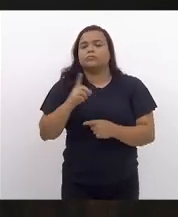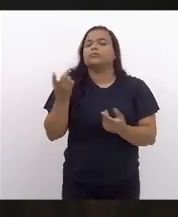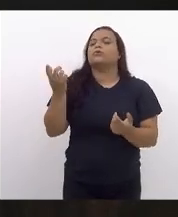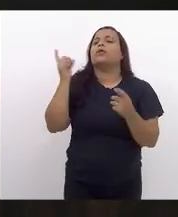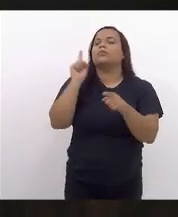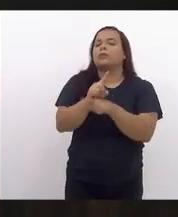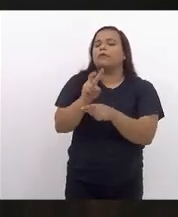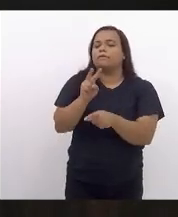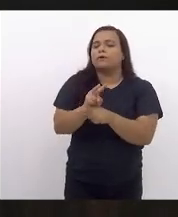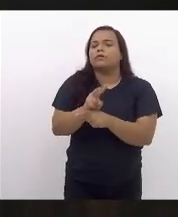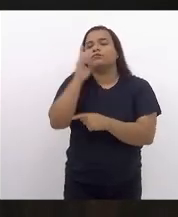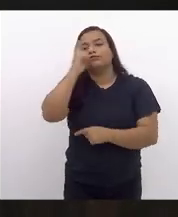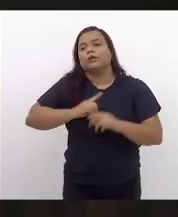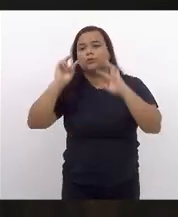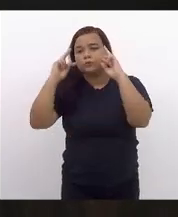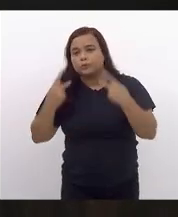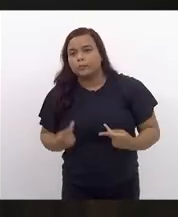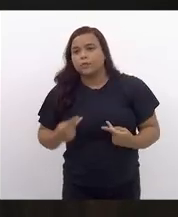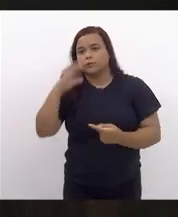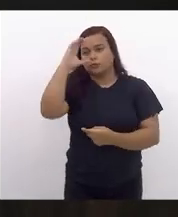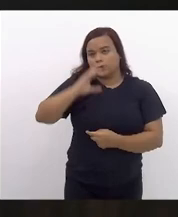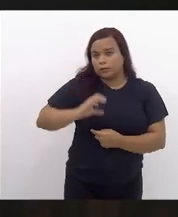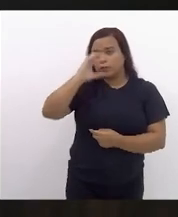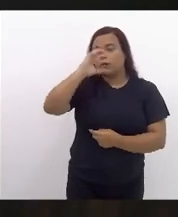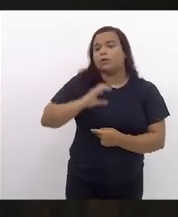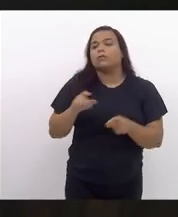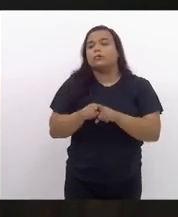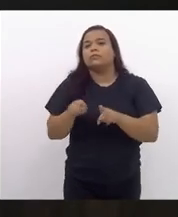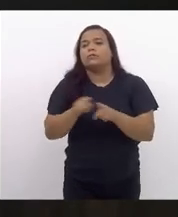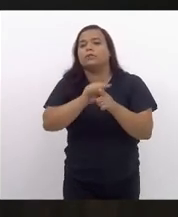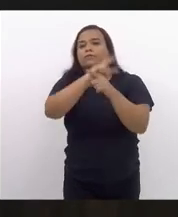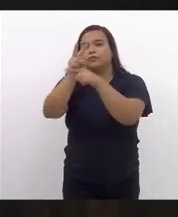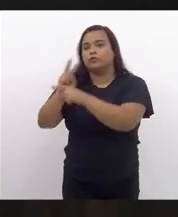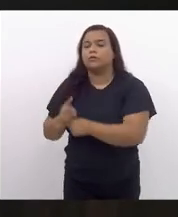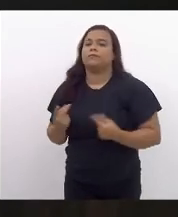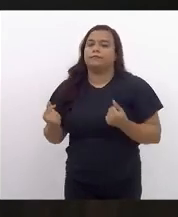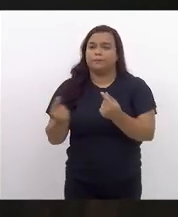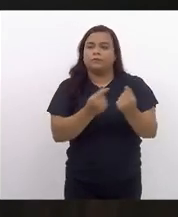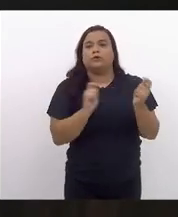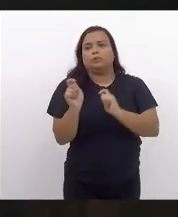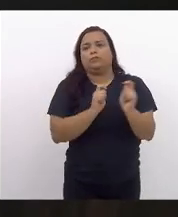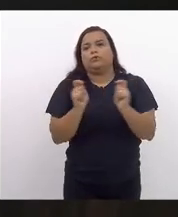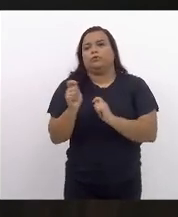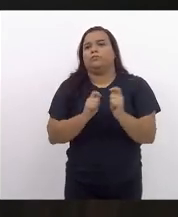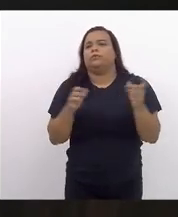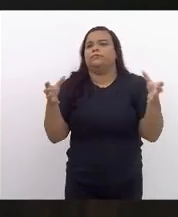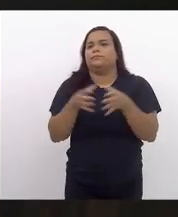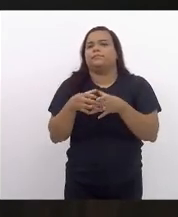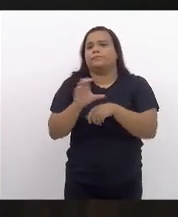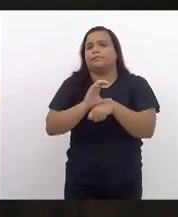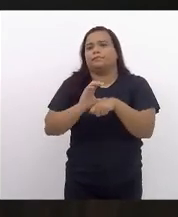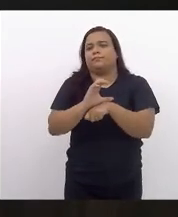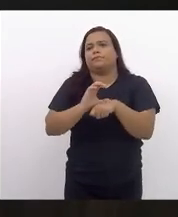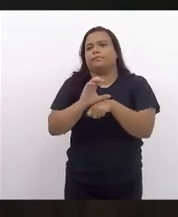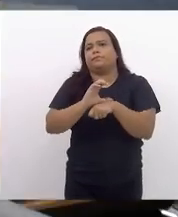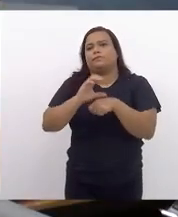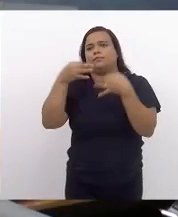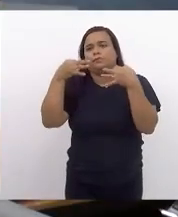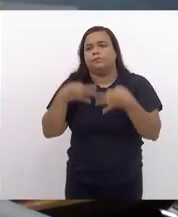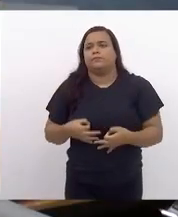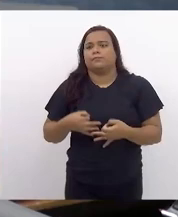de Orçamento, Fiscalização Financeira e Controle. Para emitir parecer pela Comissão de Constituição e Justiça, deputado Márcio